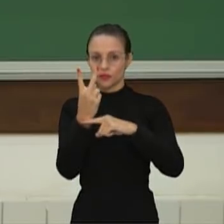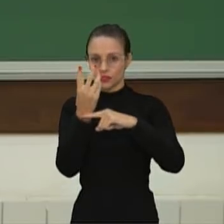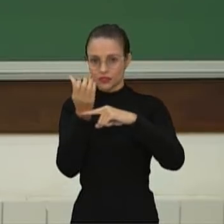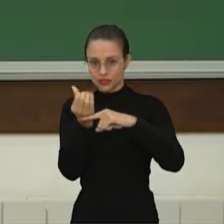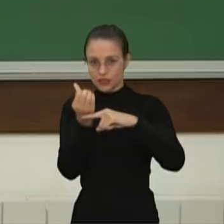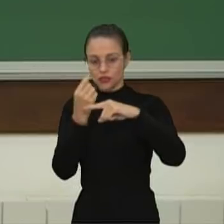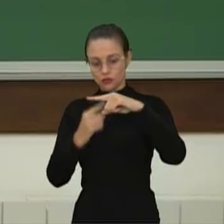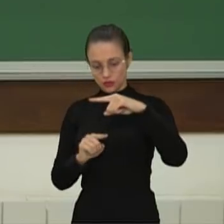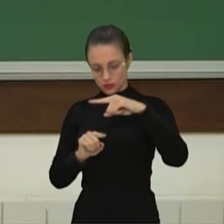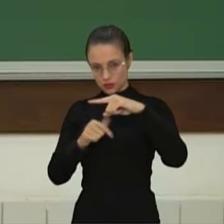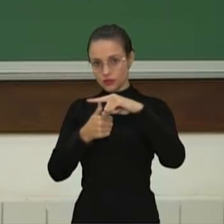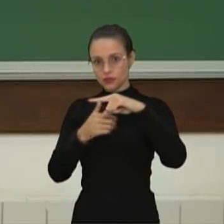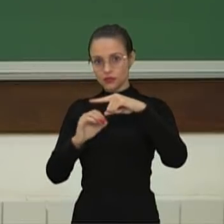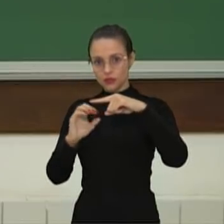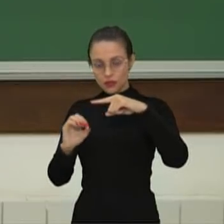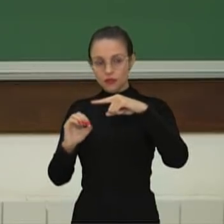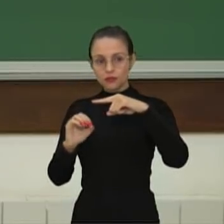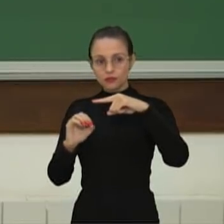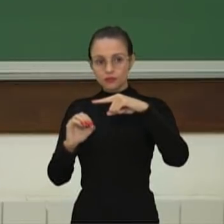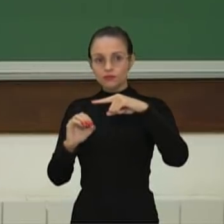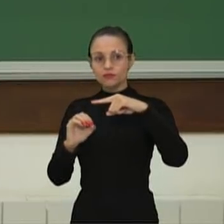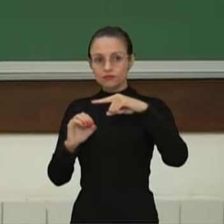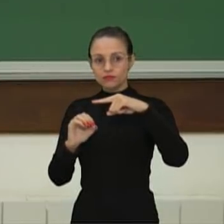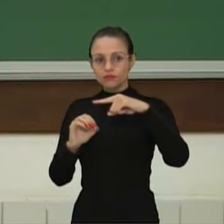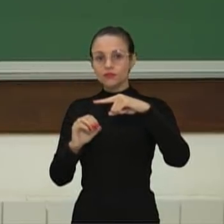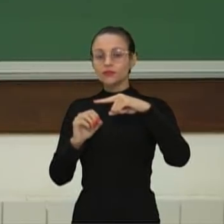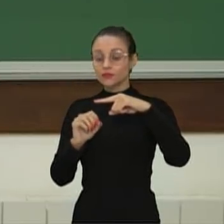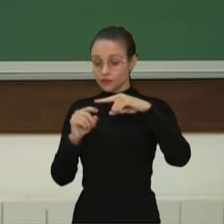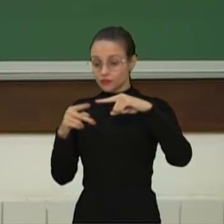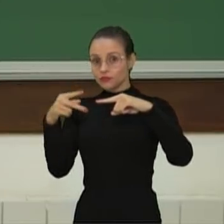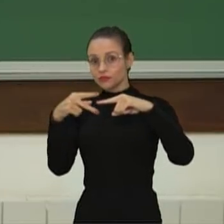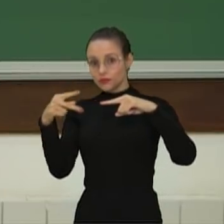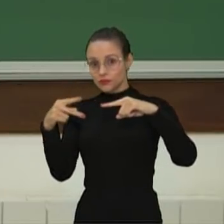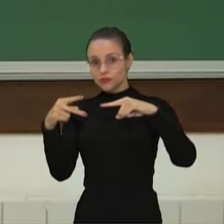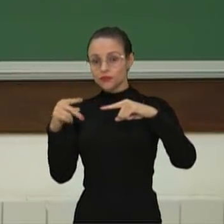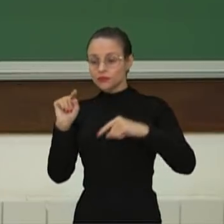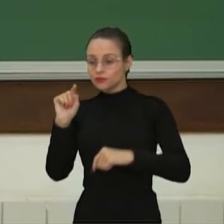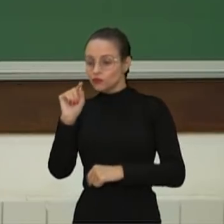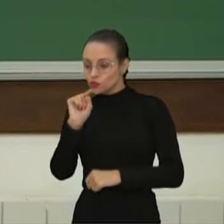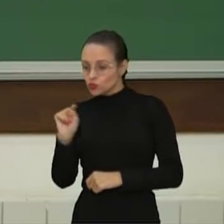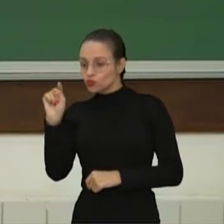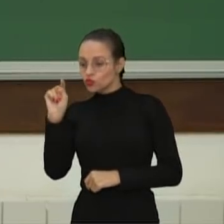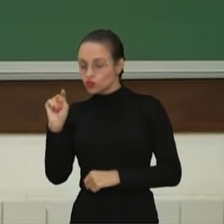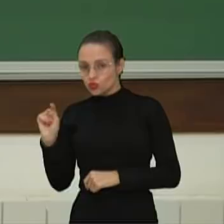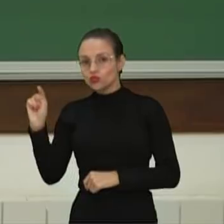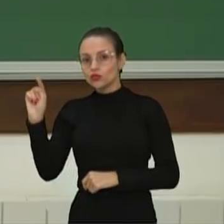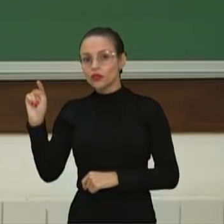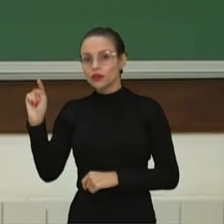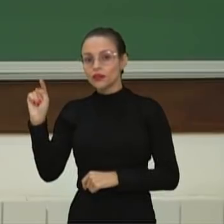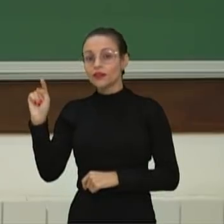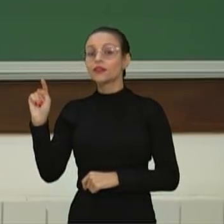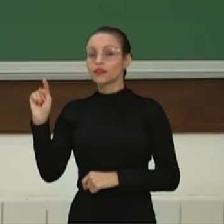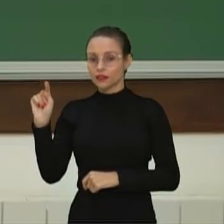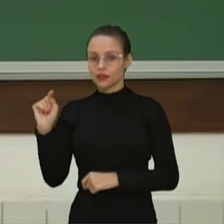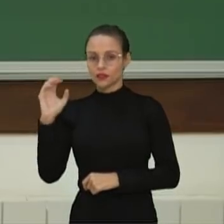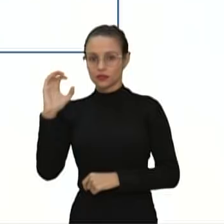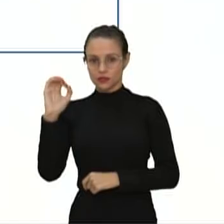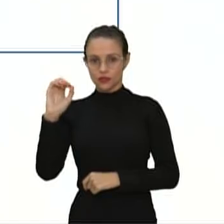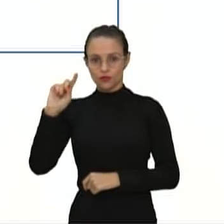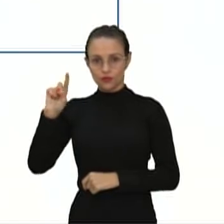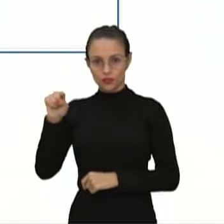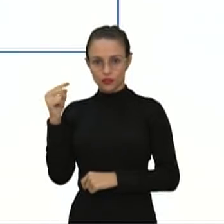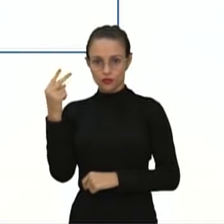sobre 100 e 26 divididos por 100 anda 2 unidades da direita para a esquerda e vai